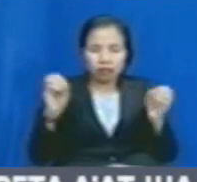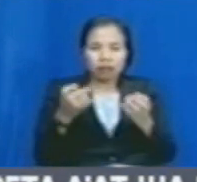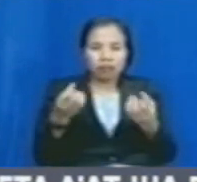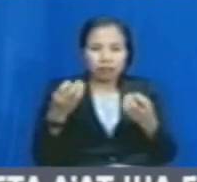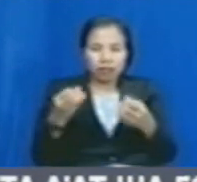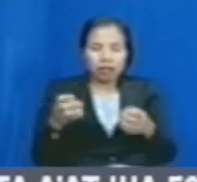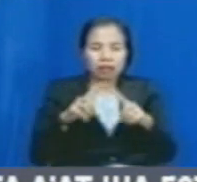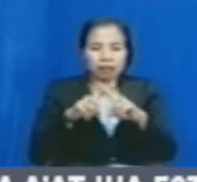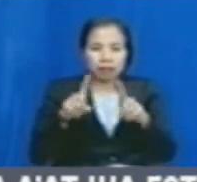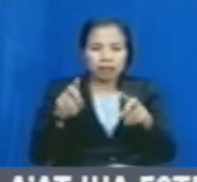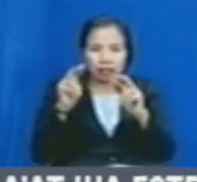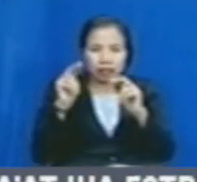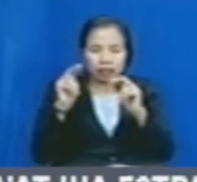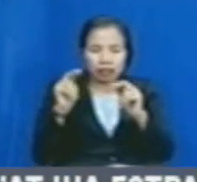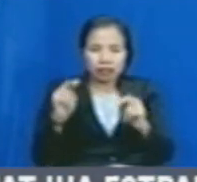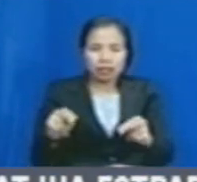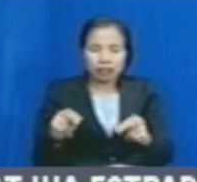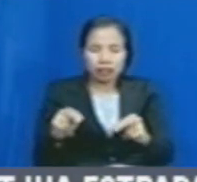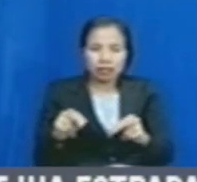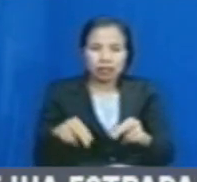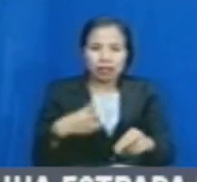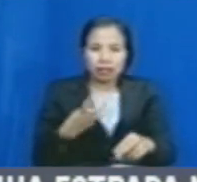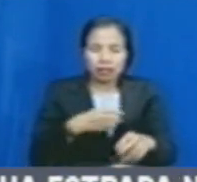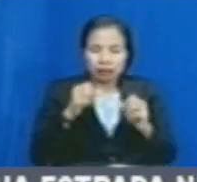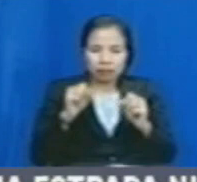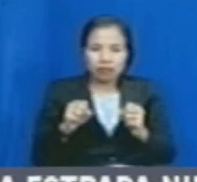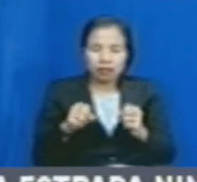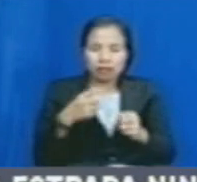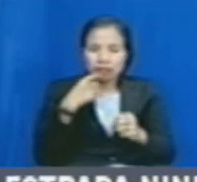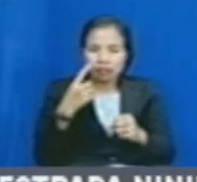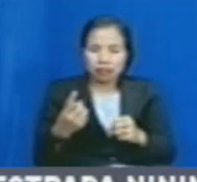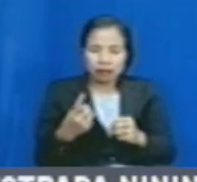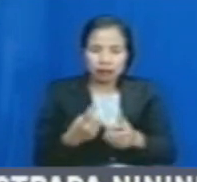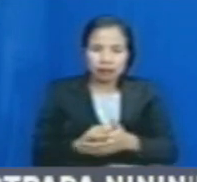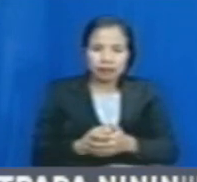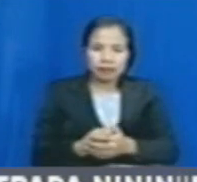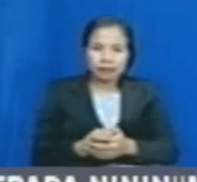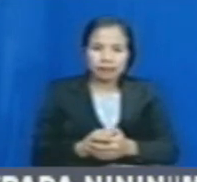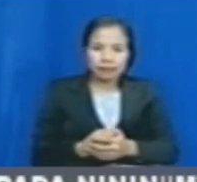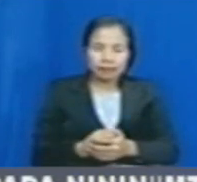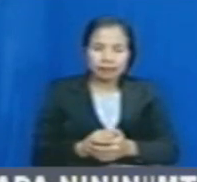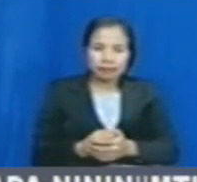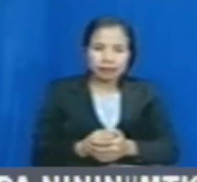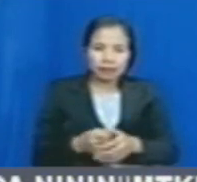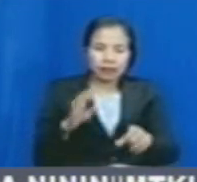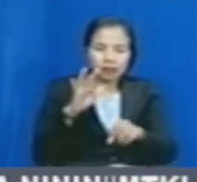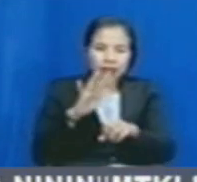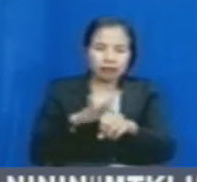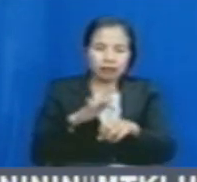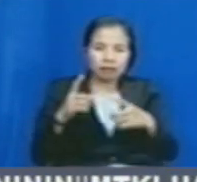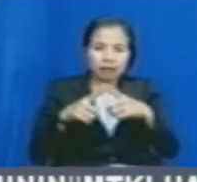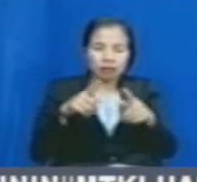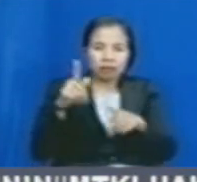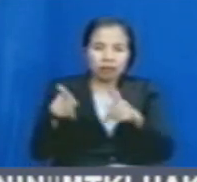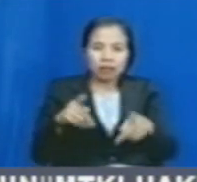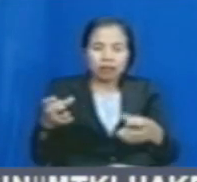bet tem que ita bela dia kata crítico tamba ninia afeita ba comunidade Macbot.